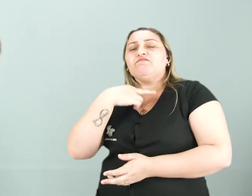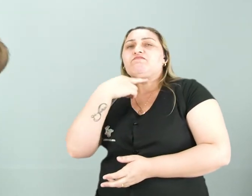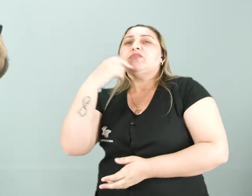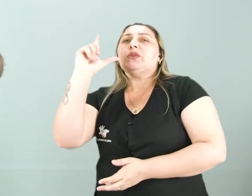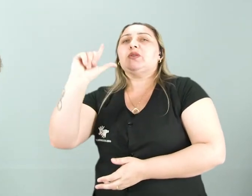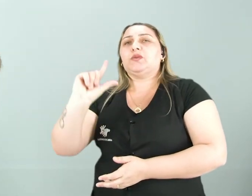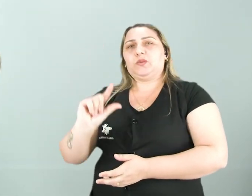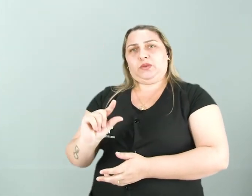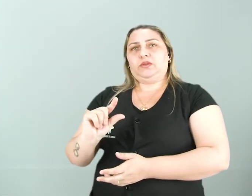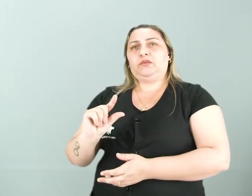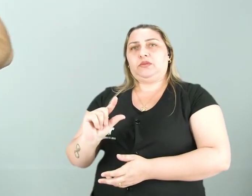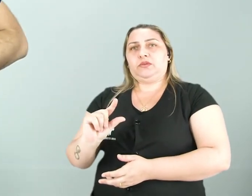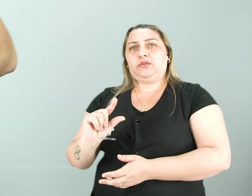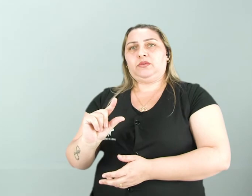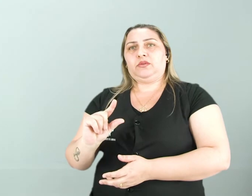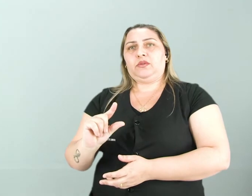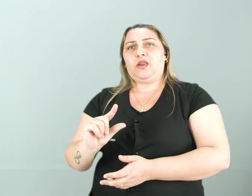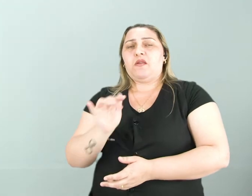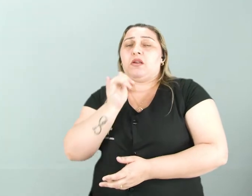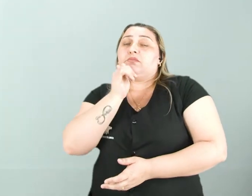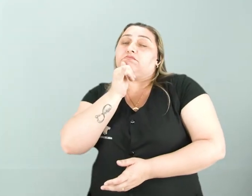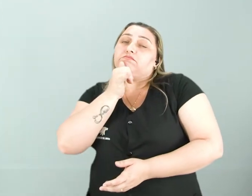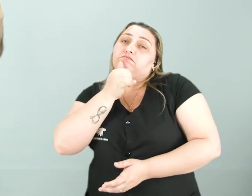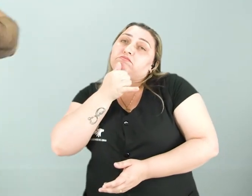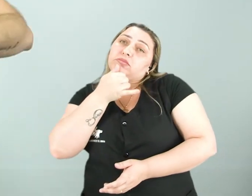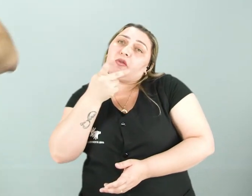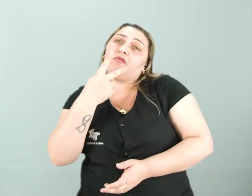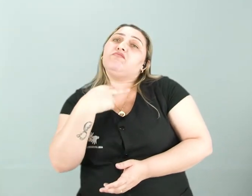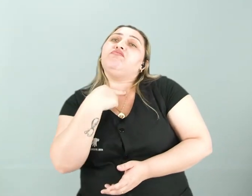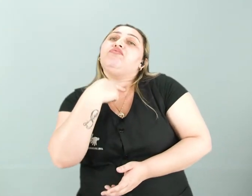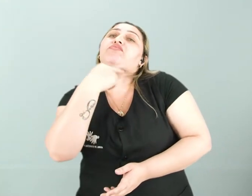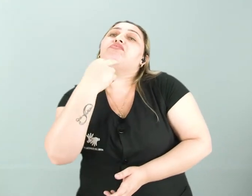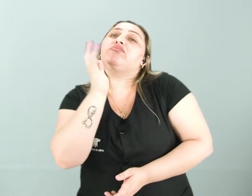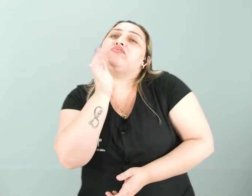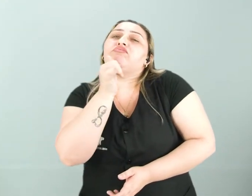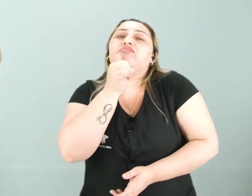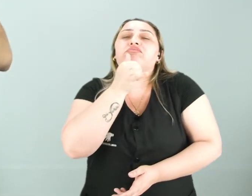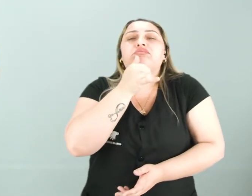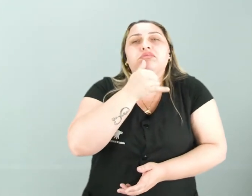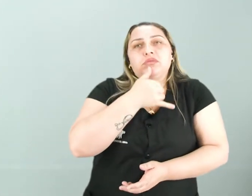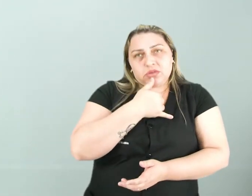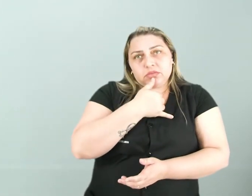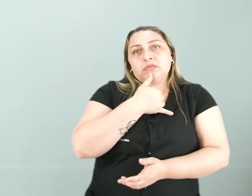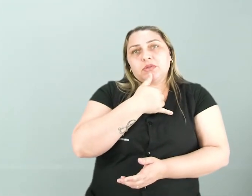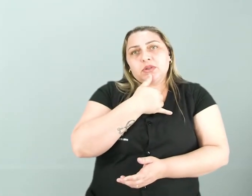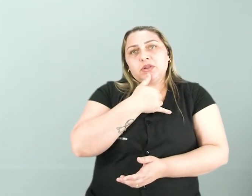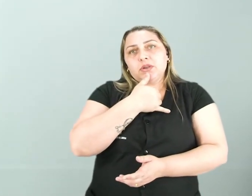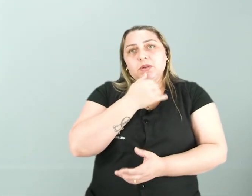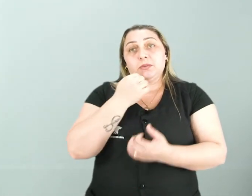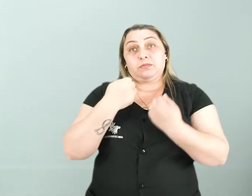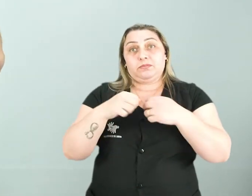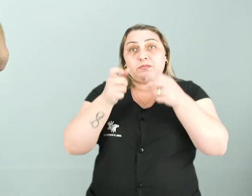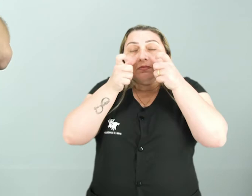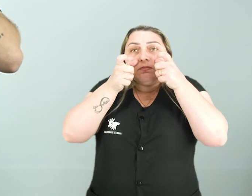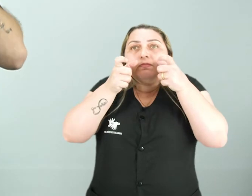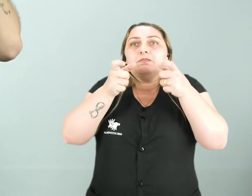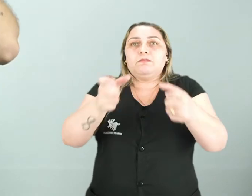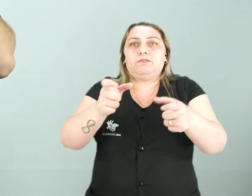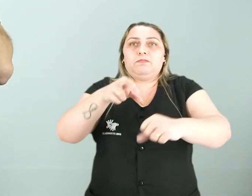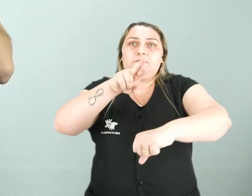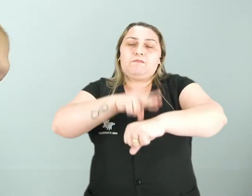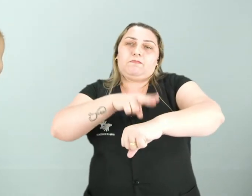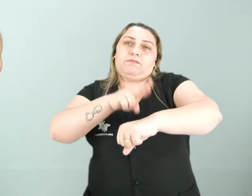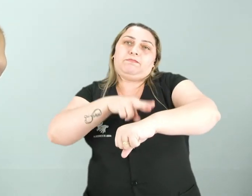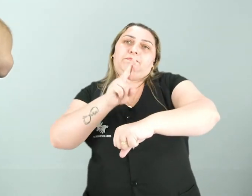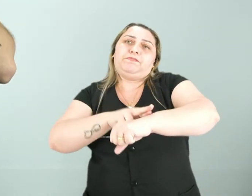menos eufórico. Como é que eu vou falar de algo triste, eufórico com alegria? Não é verdade? Então a gente tem que bastante prestar atenção nos ritmos